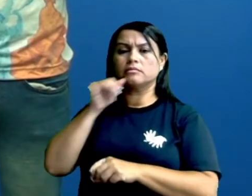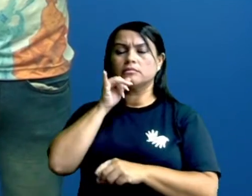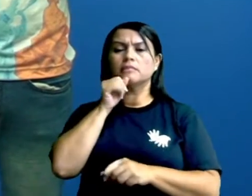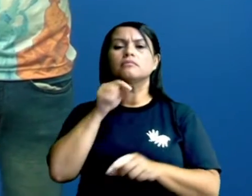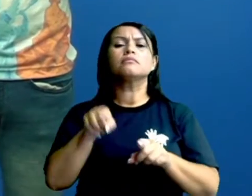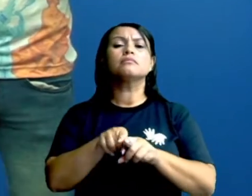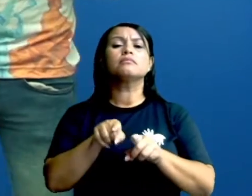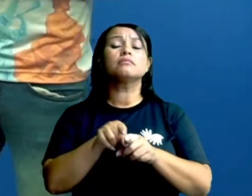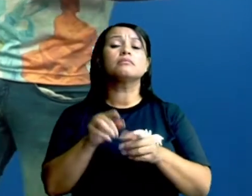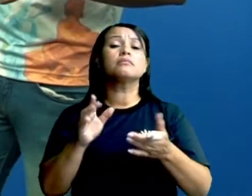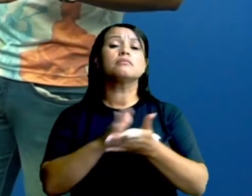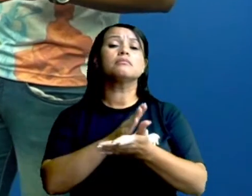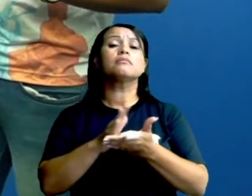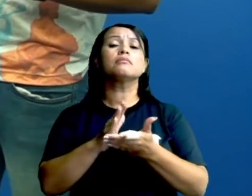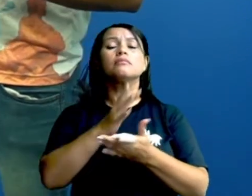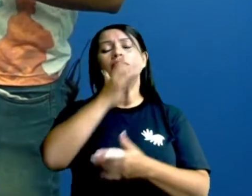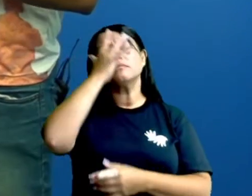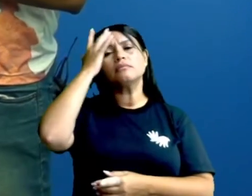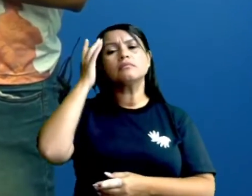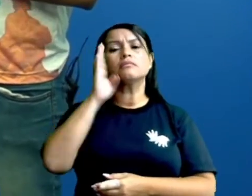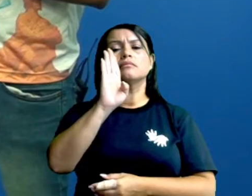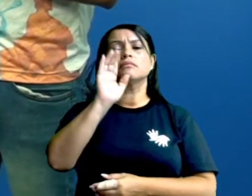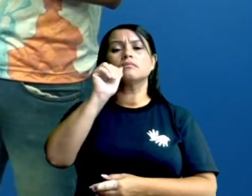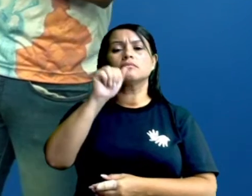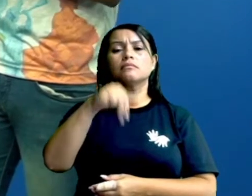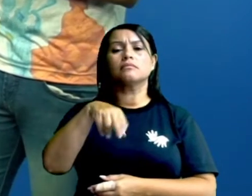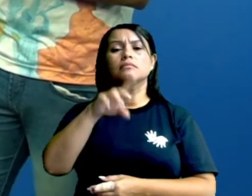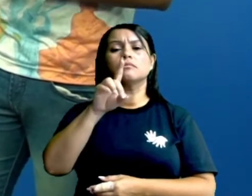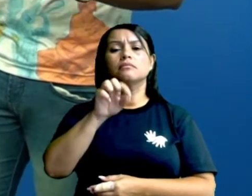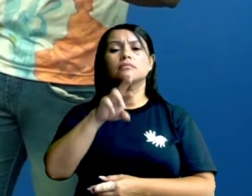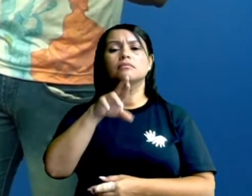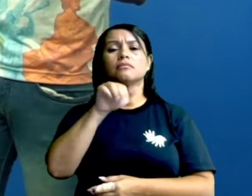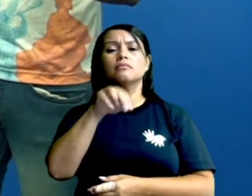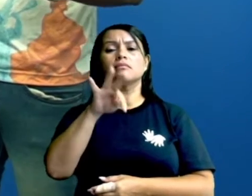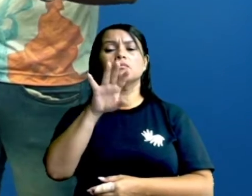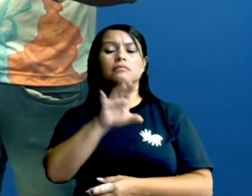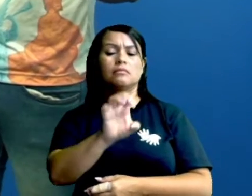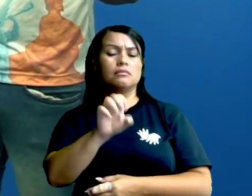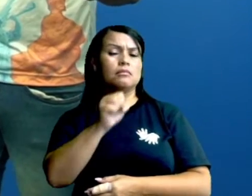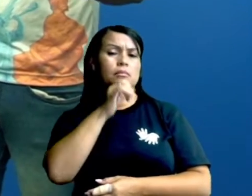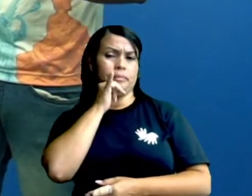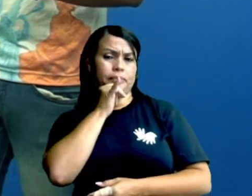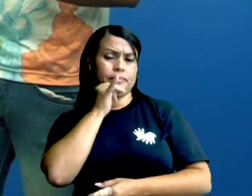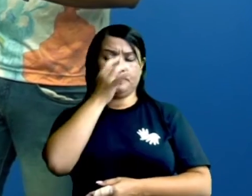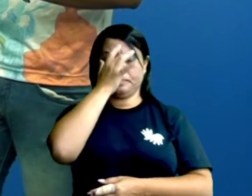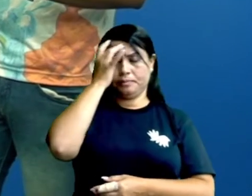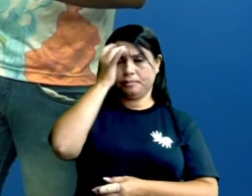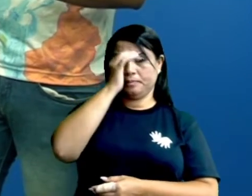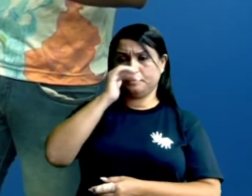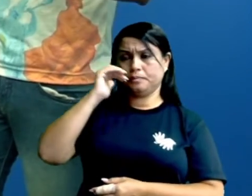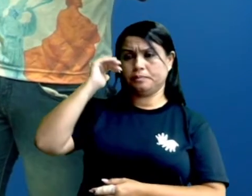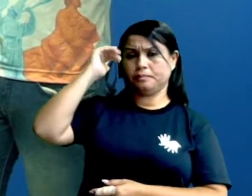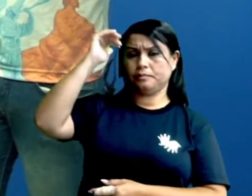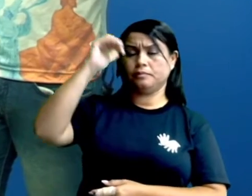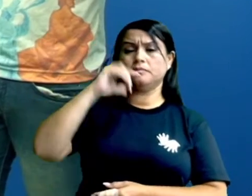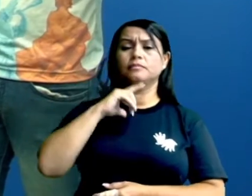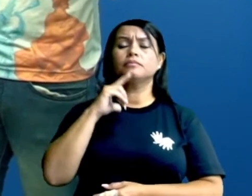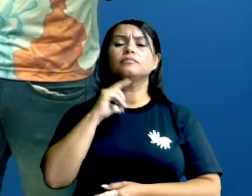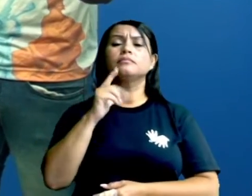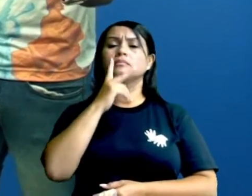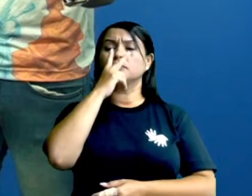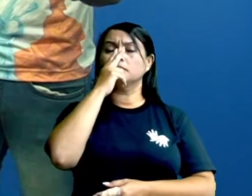a atividade dos bandeirantes. Os bandeirantes basicamente correspondem a grupos de expedicionários, né? Ou seja, as bandeiras